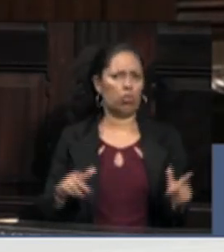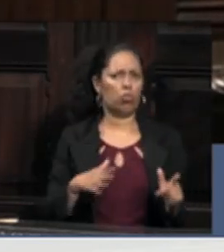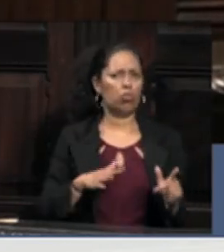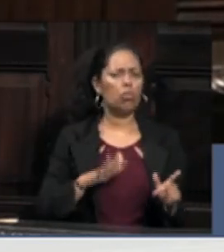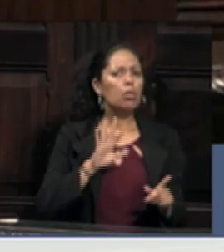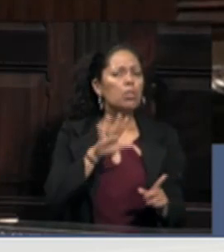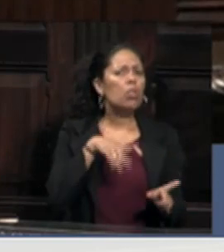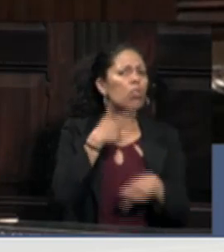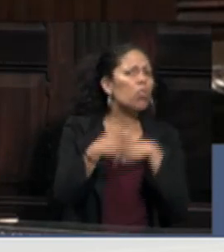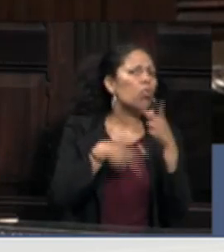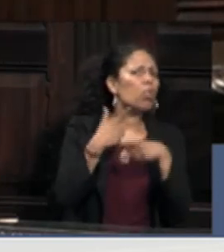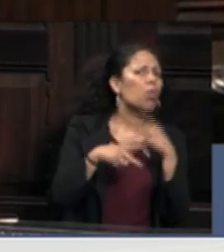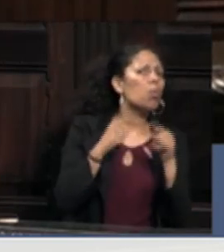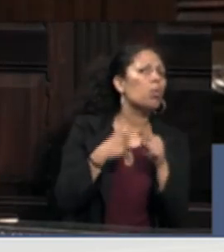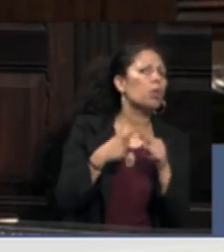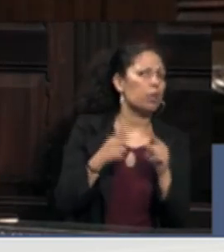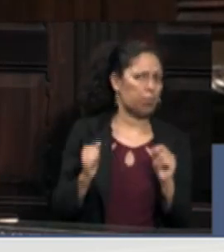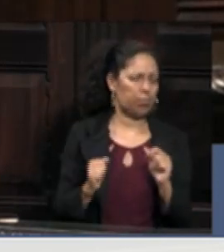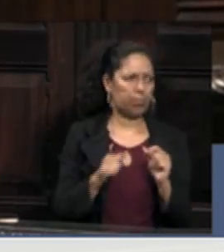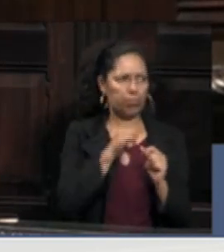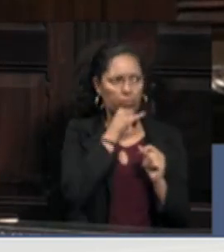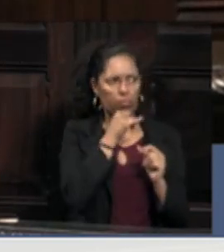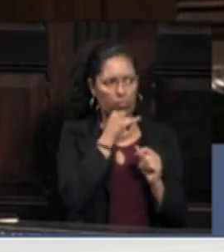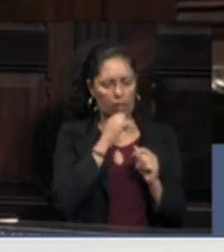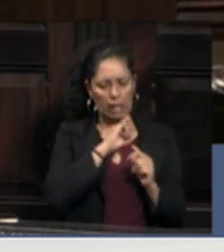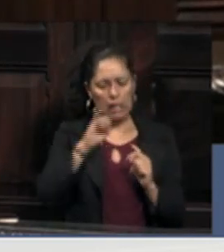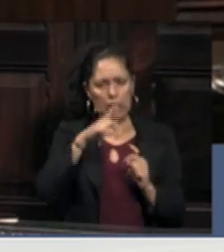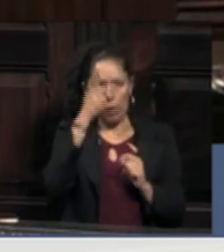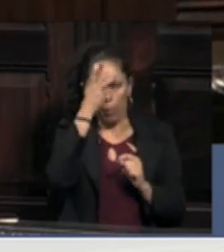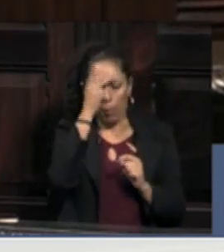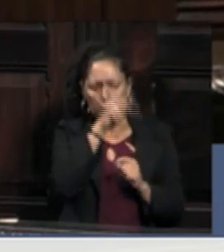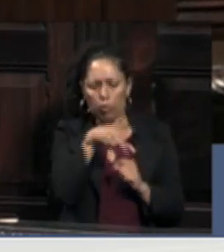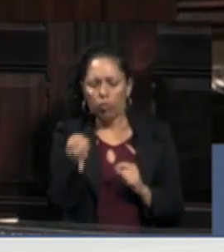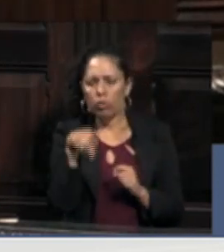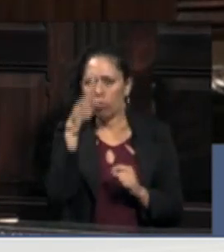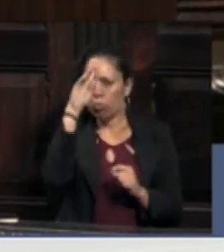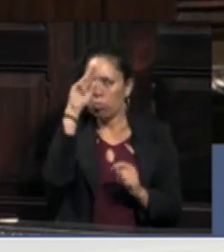Porque quando o professor decide,